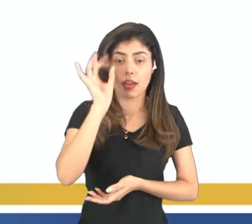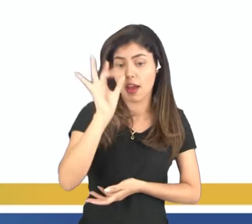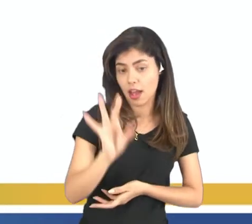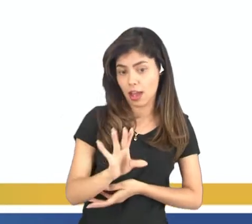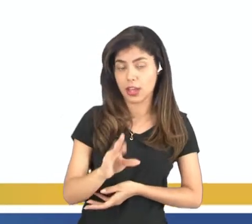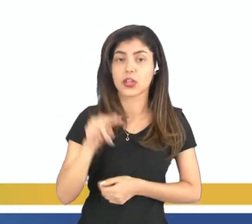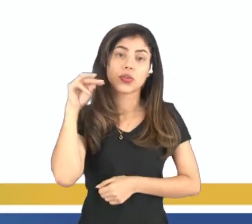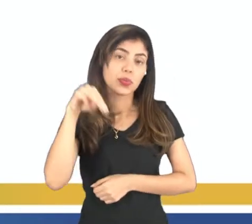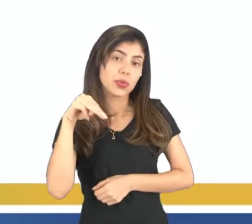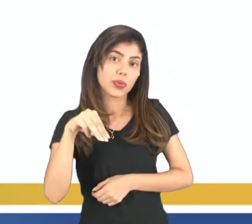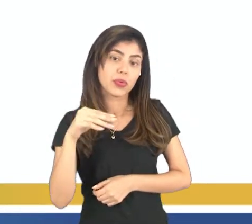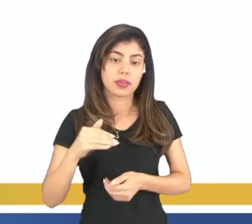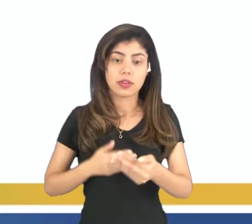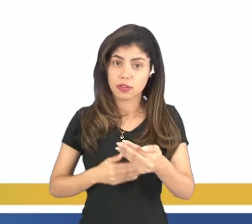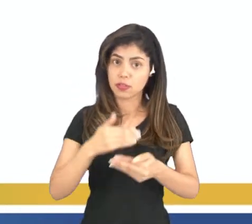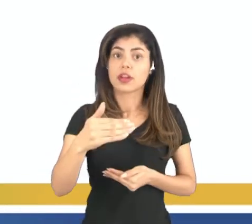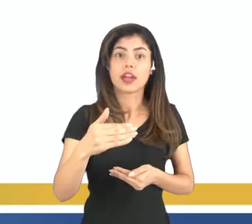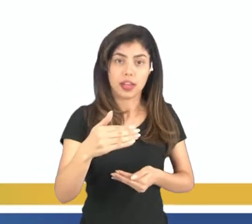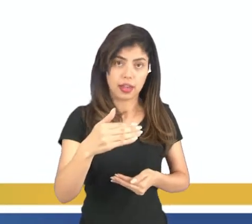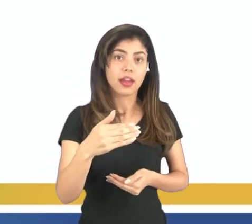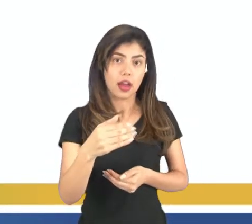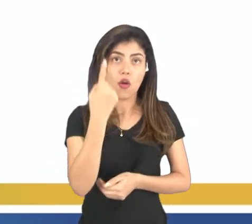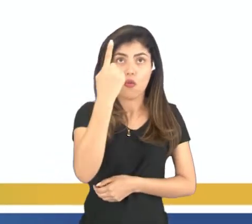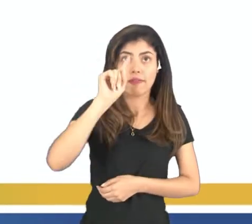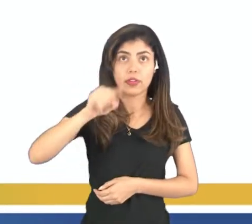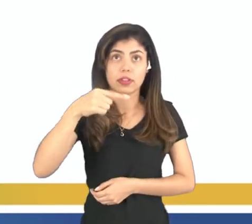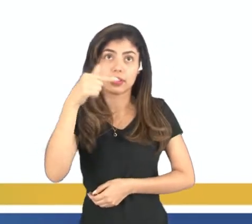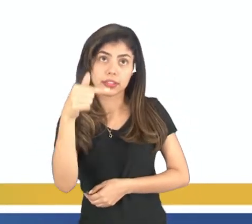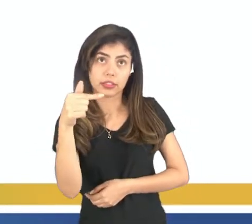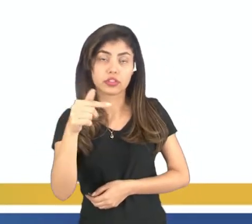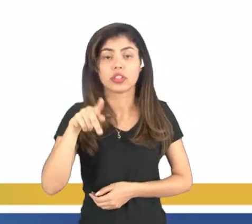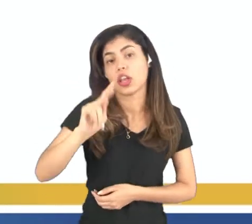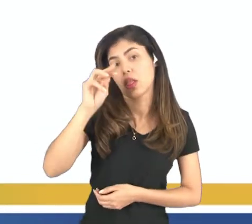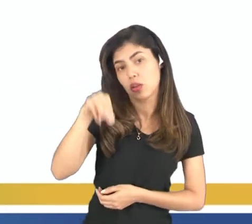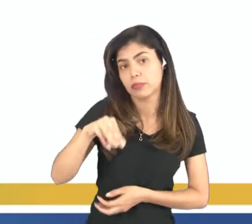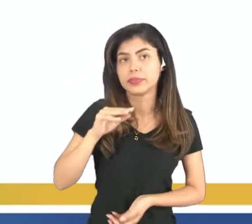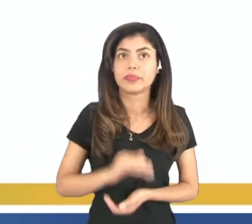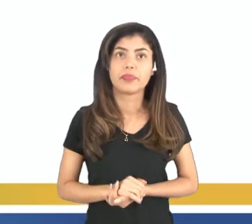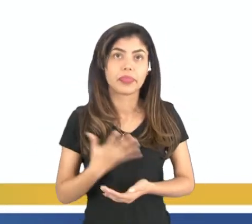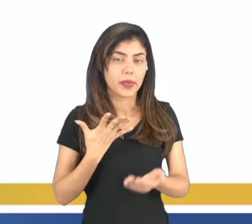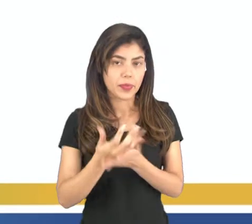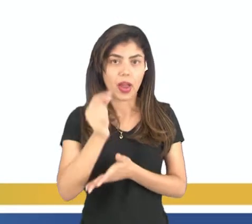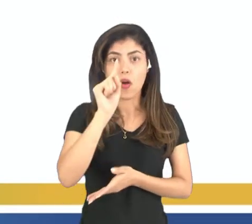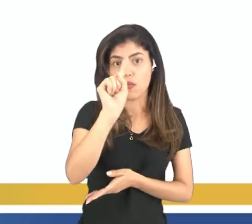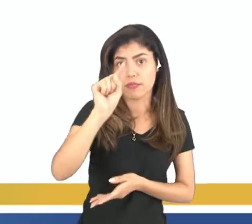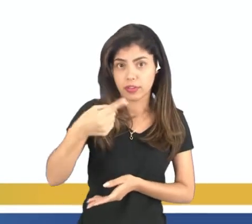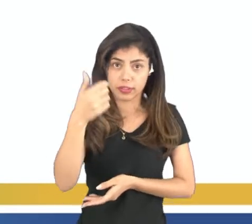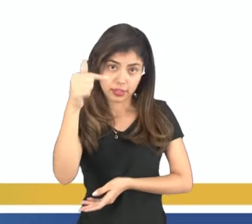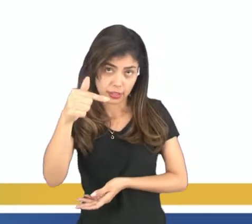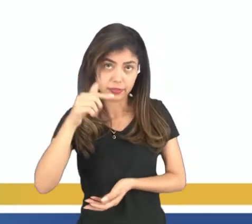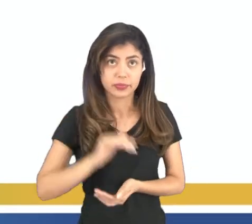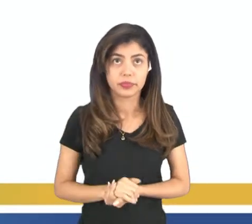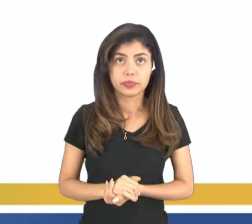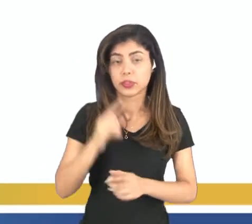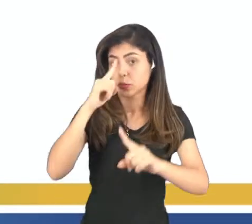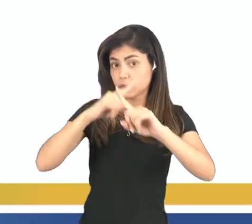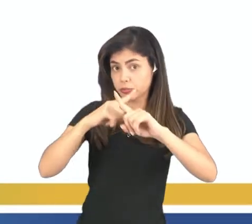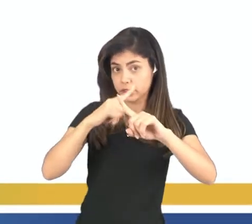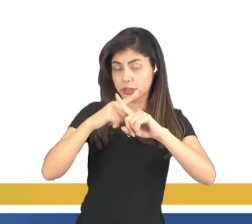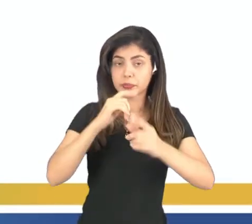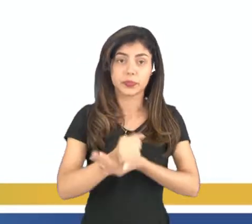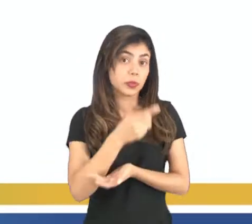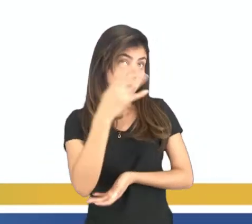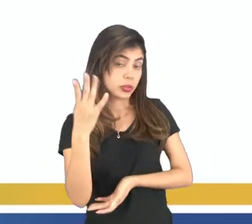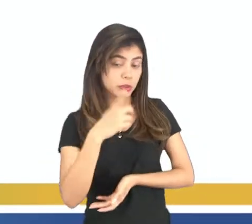cada minuto ele percorre 1,7 km Então nós vamos pegar aqui 1,7 e vamos multiplicar